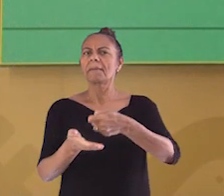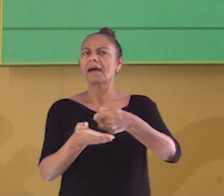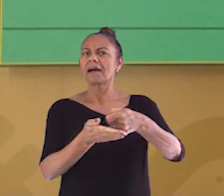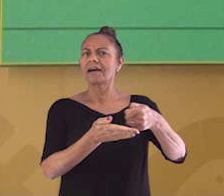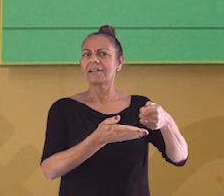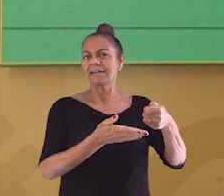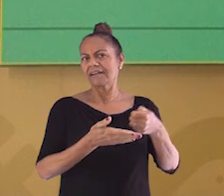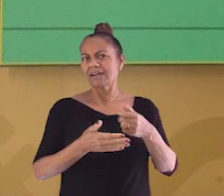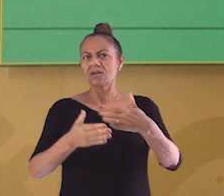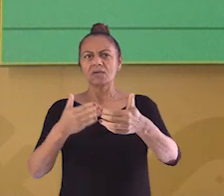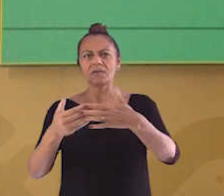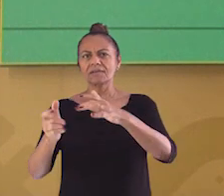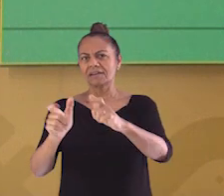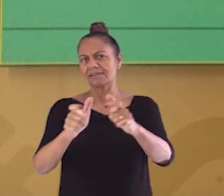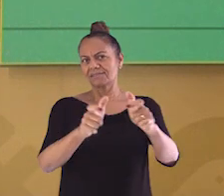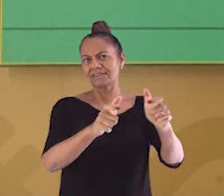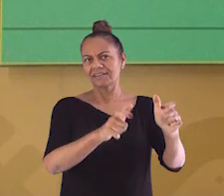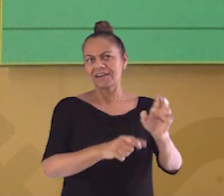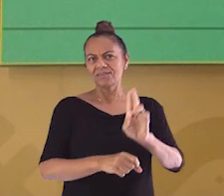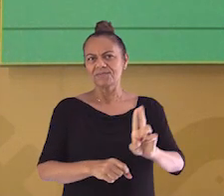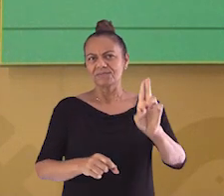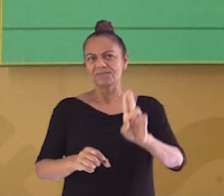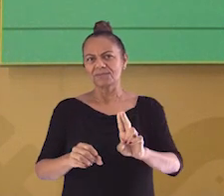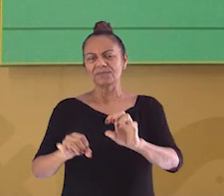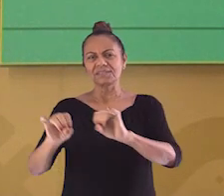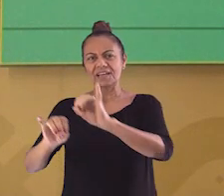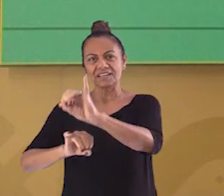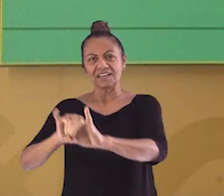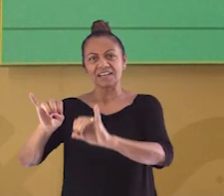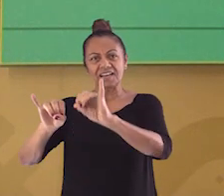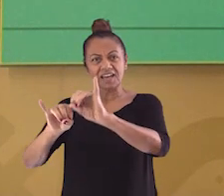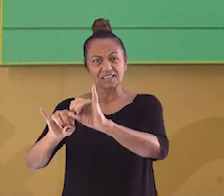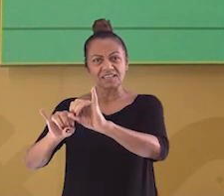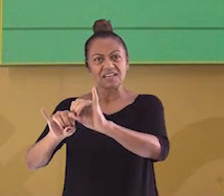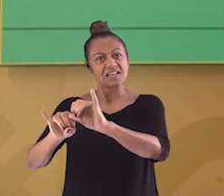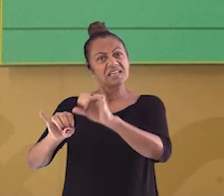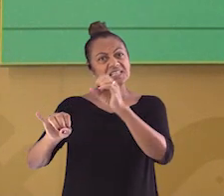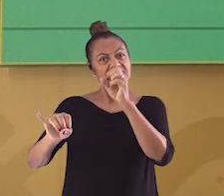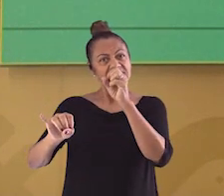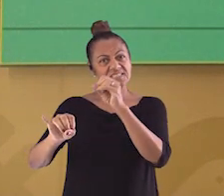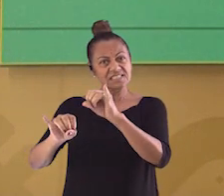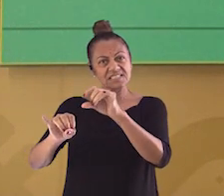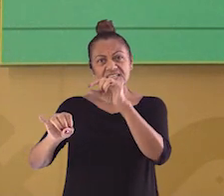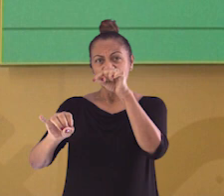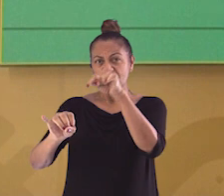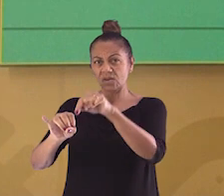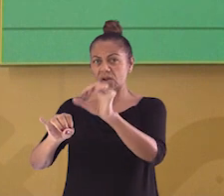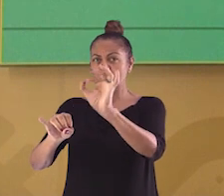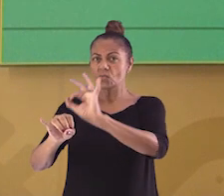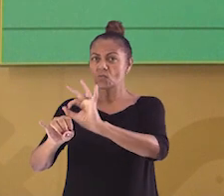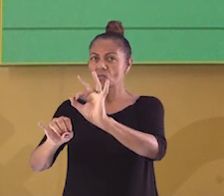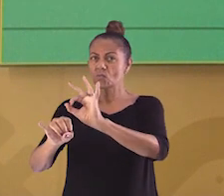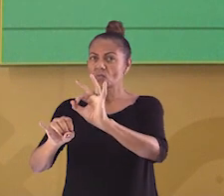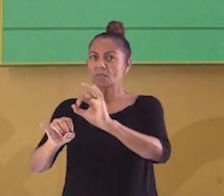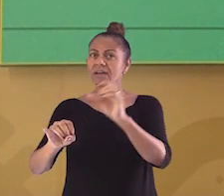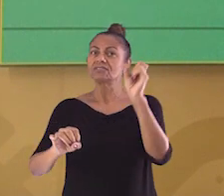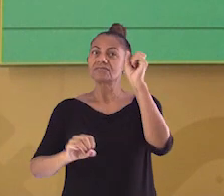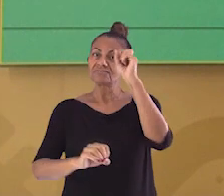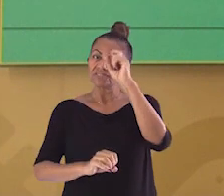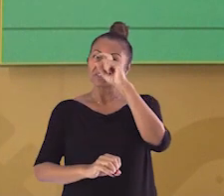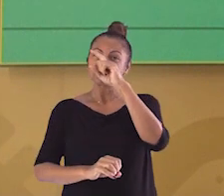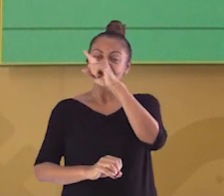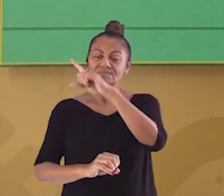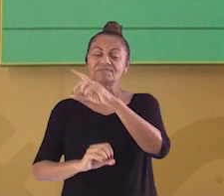em qualquer lugar usando a internet. Então, a ausência dessa tecnologia seria sim impactante e as pessoas